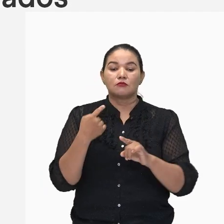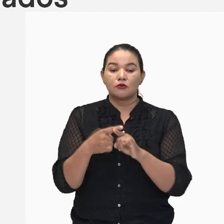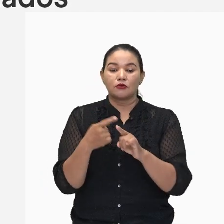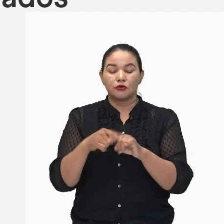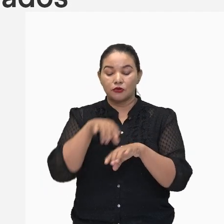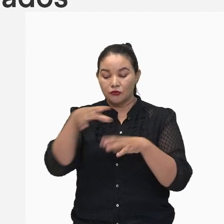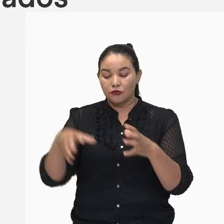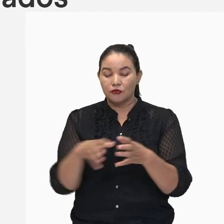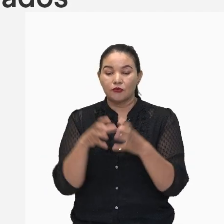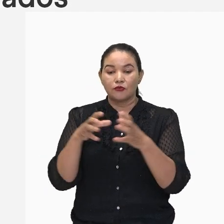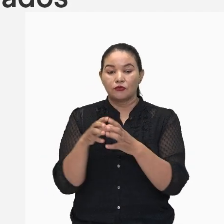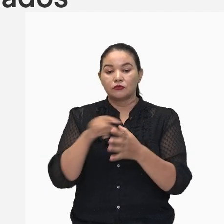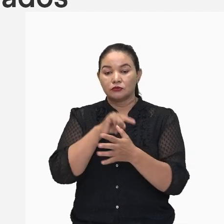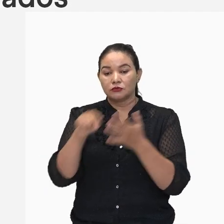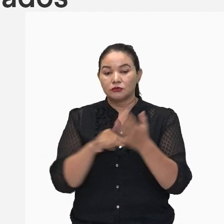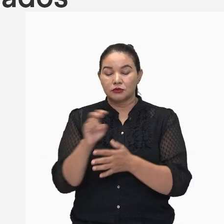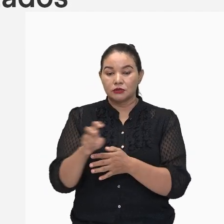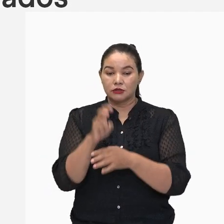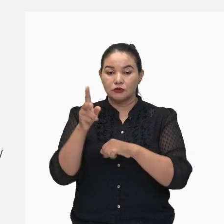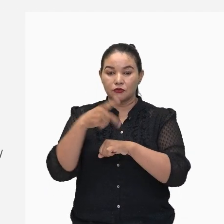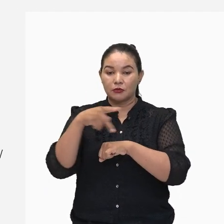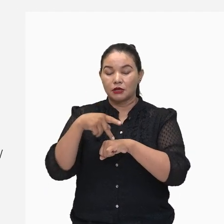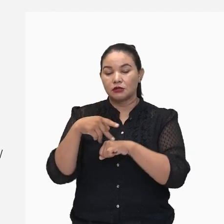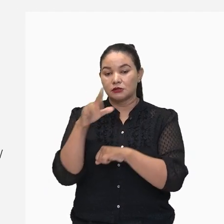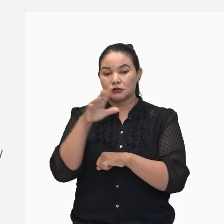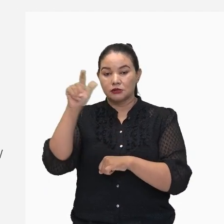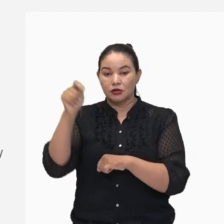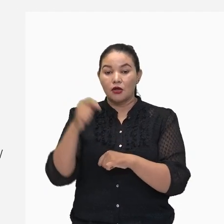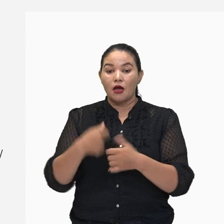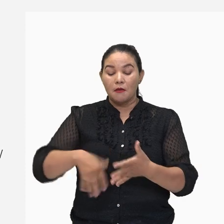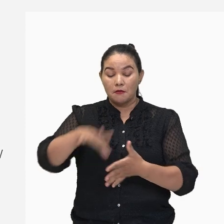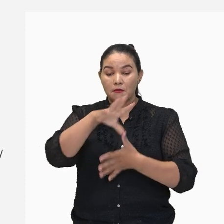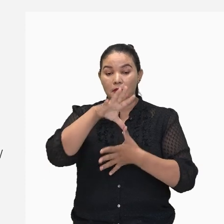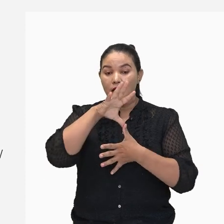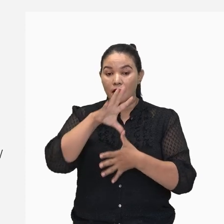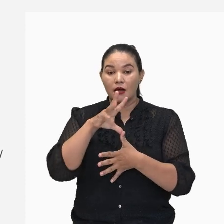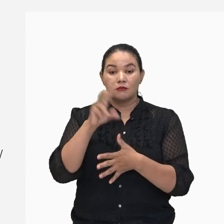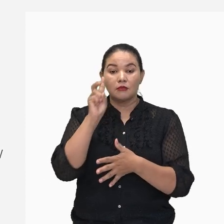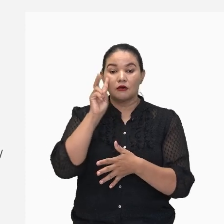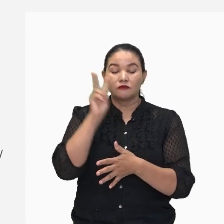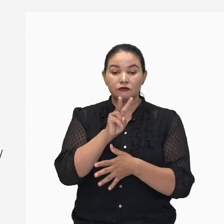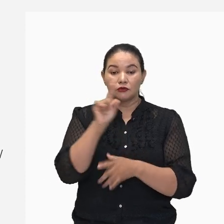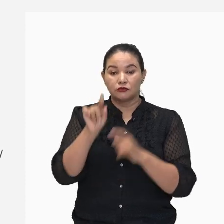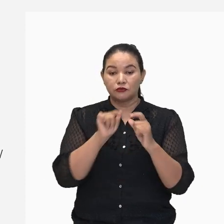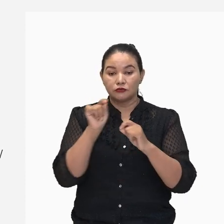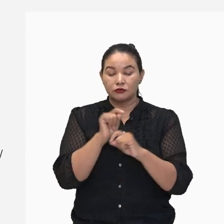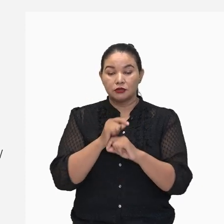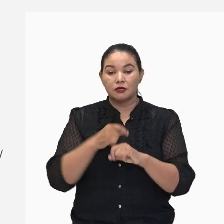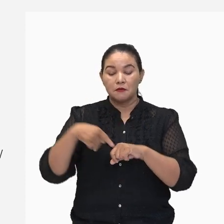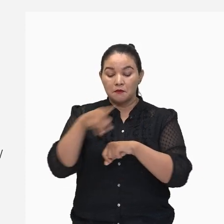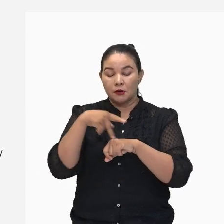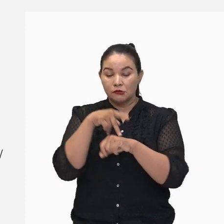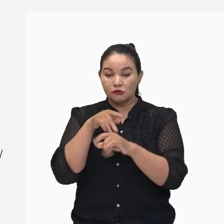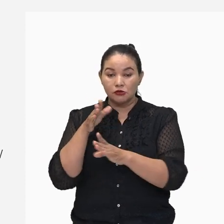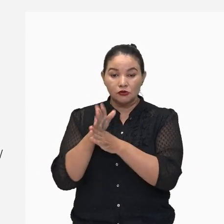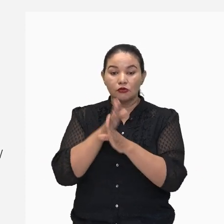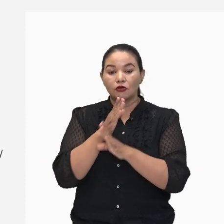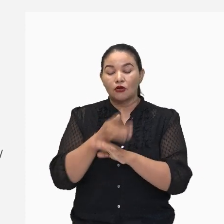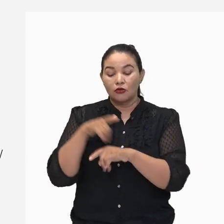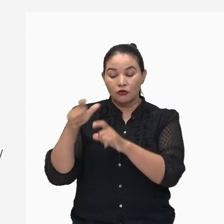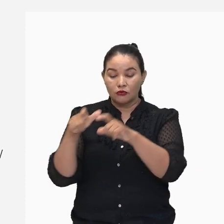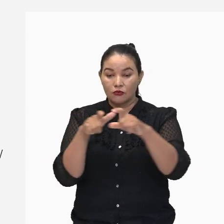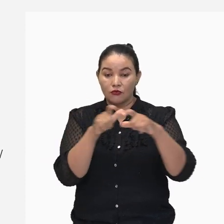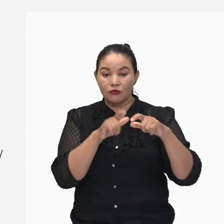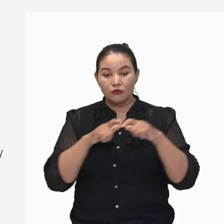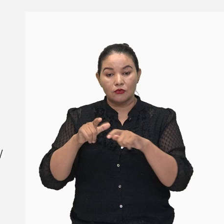novos tigres asiáticos. E neste mapa a gente pode verificar aí, né, observar e identificar onde estão localizados